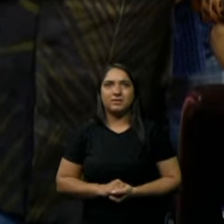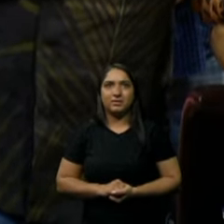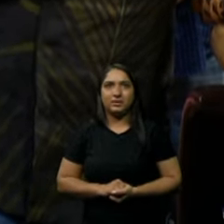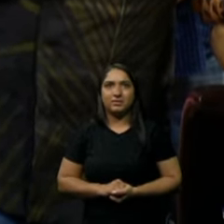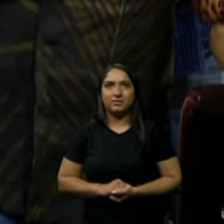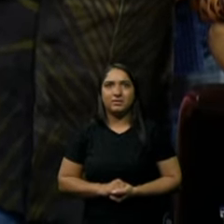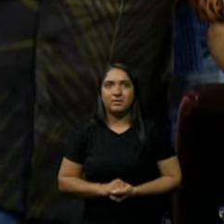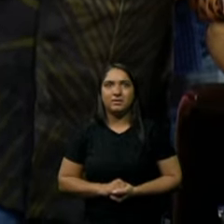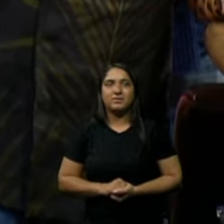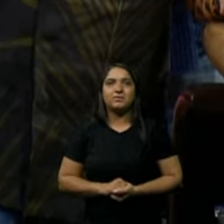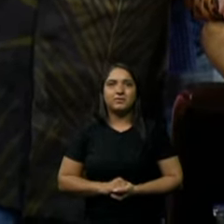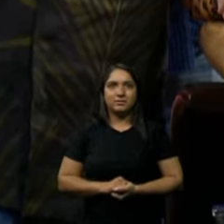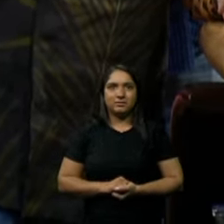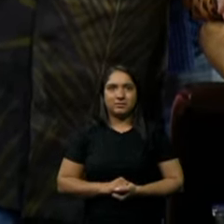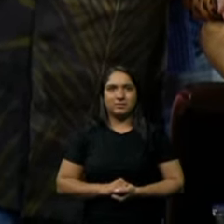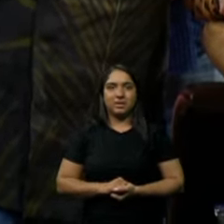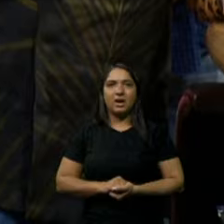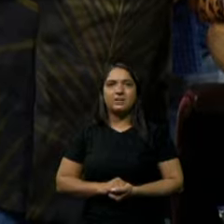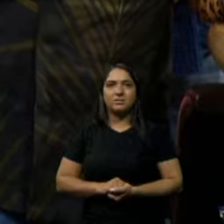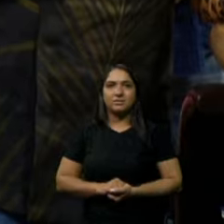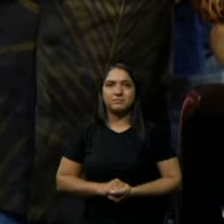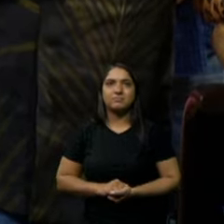E aí